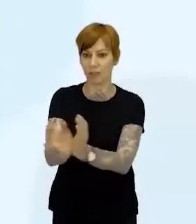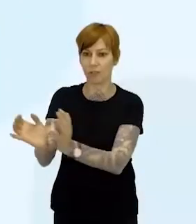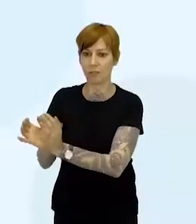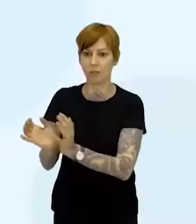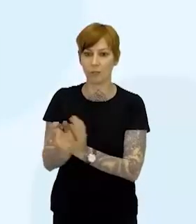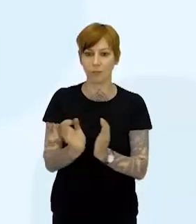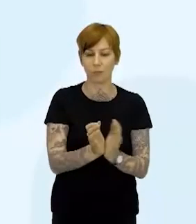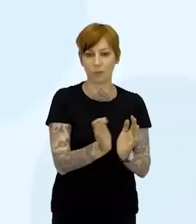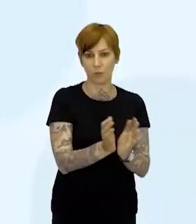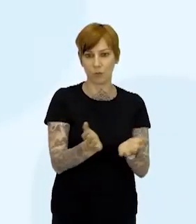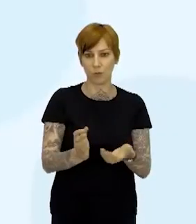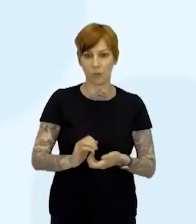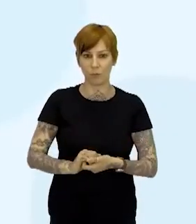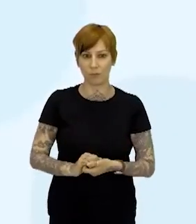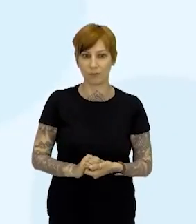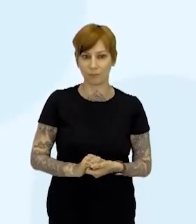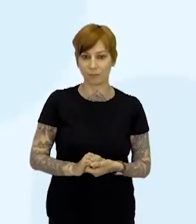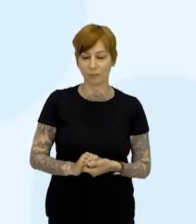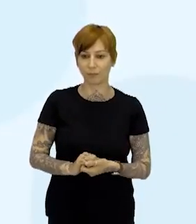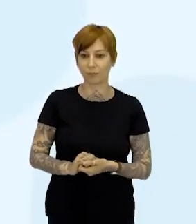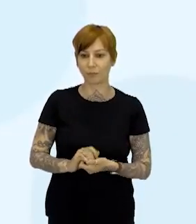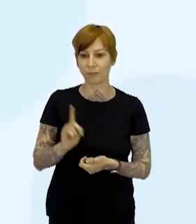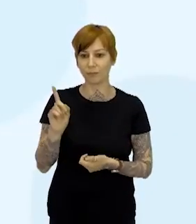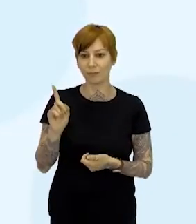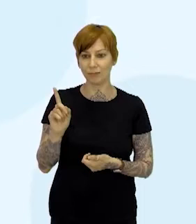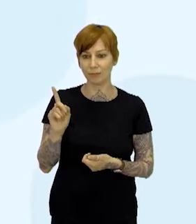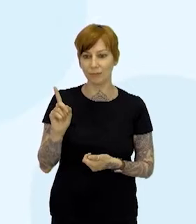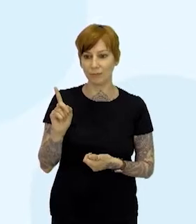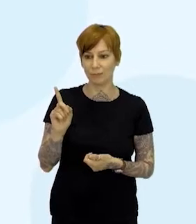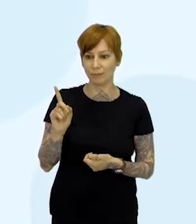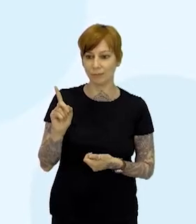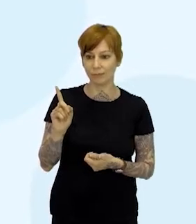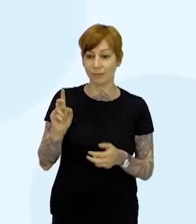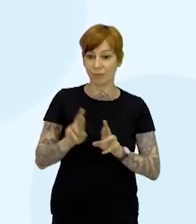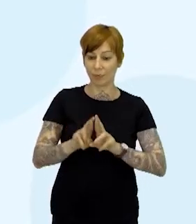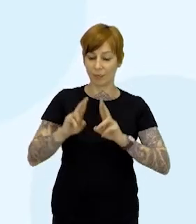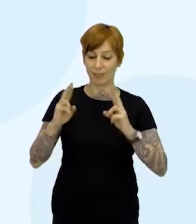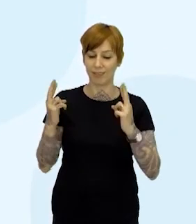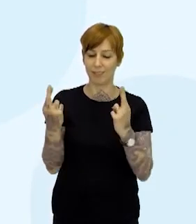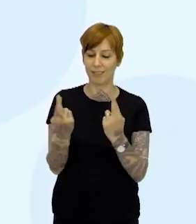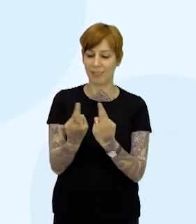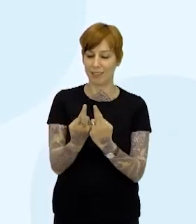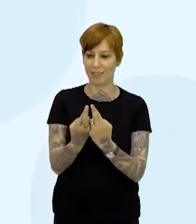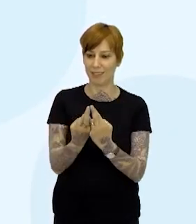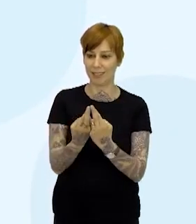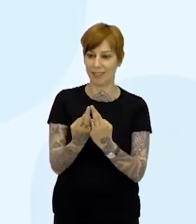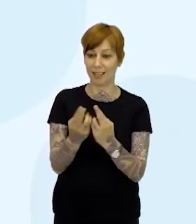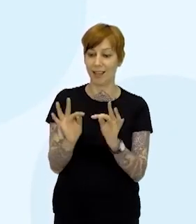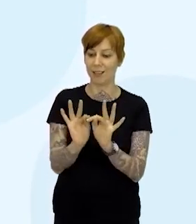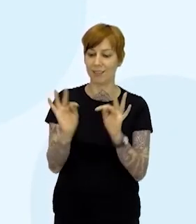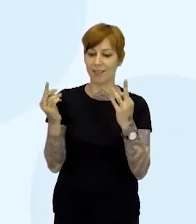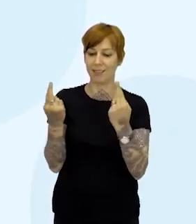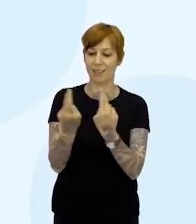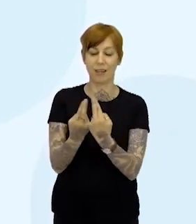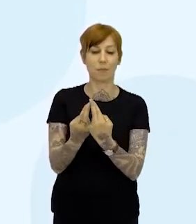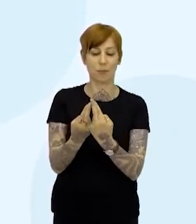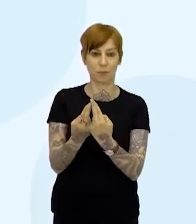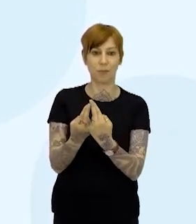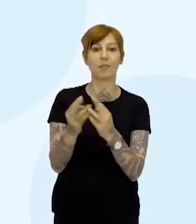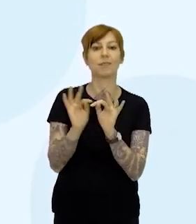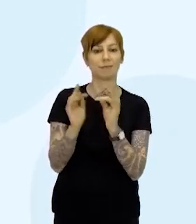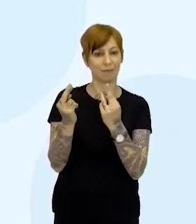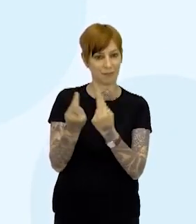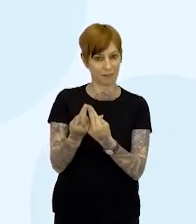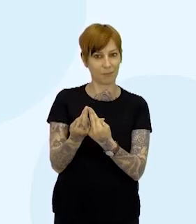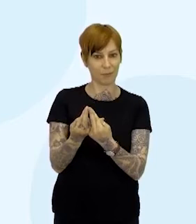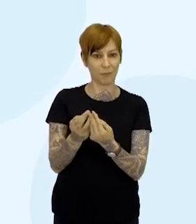tribos urbanas. Eu acho que o termo que é mais utilizado são tribos urbanas, tá? Então, a gente colocou aqui justamente para pegar a